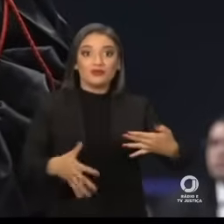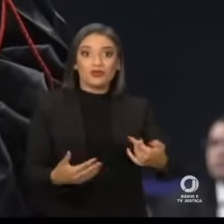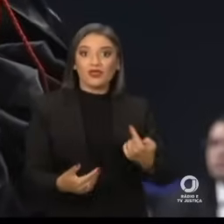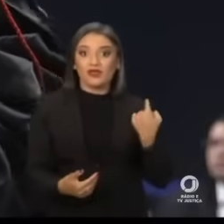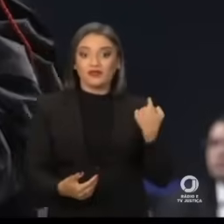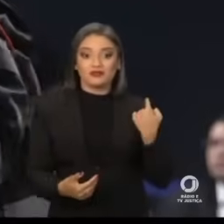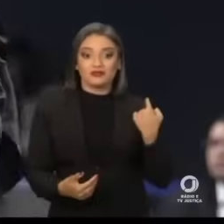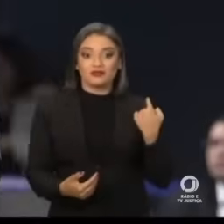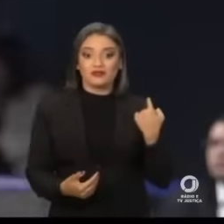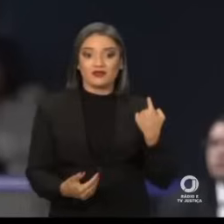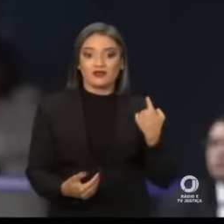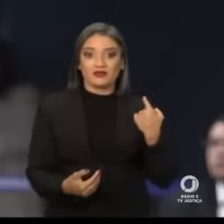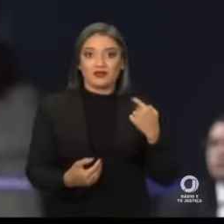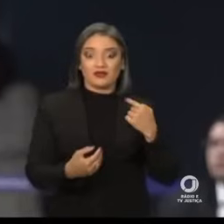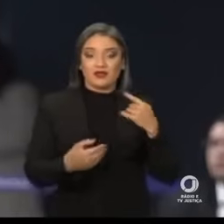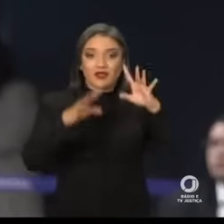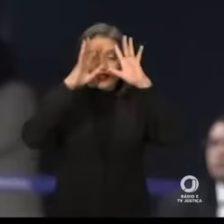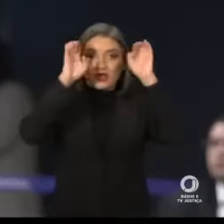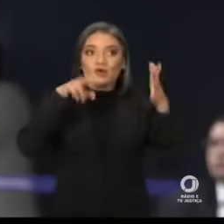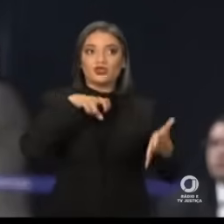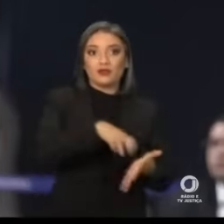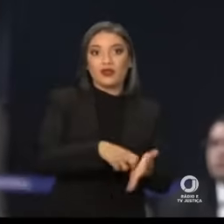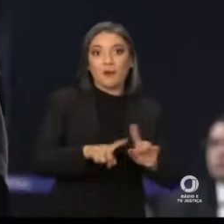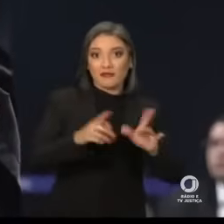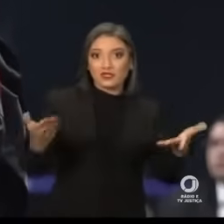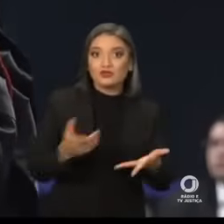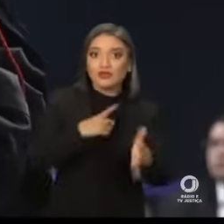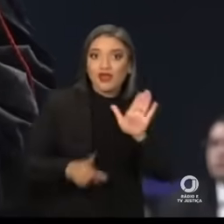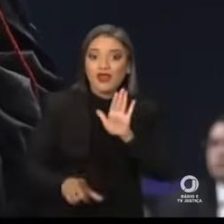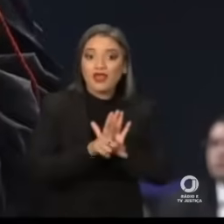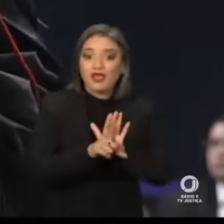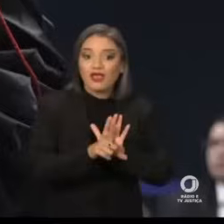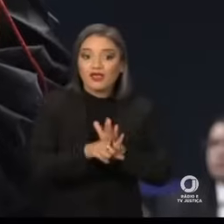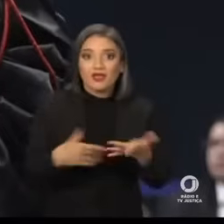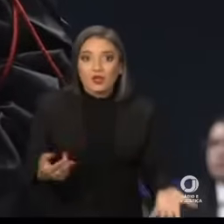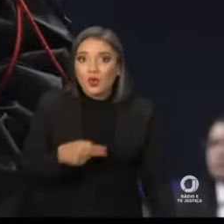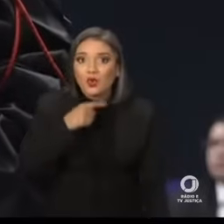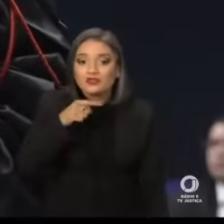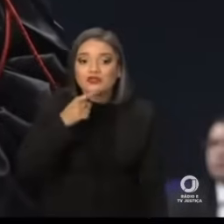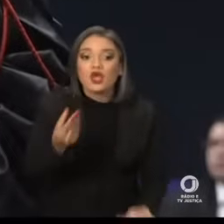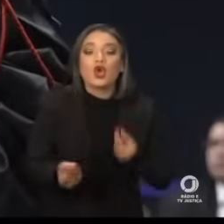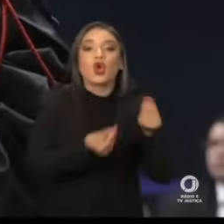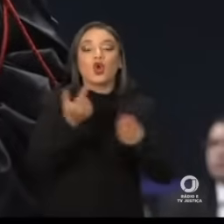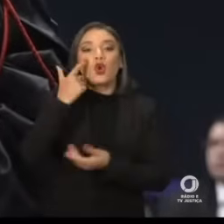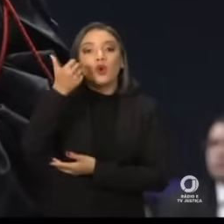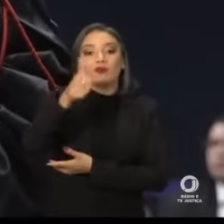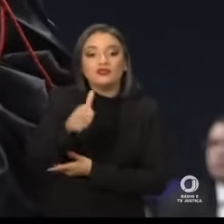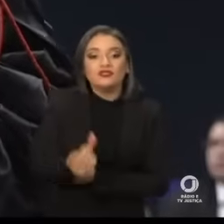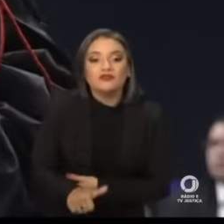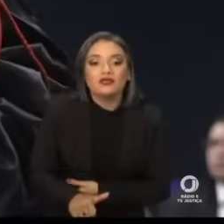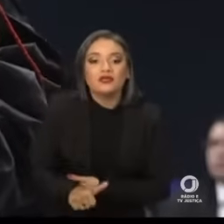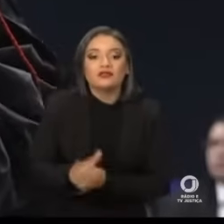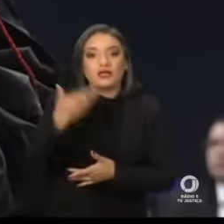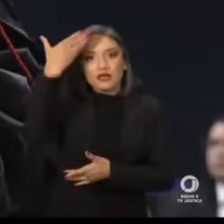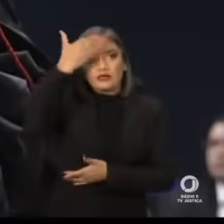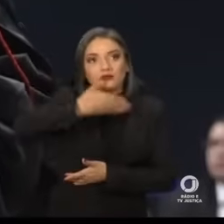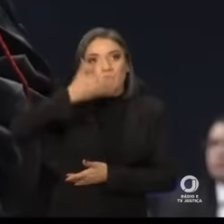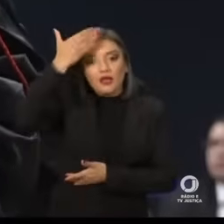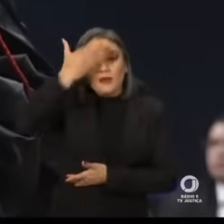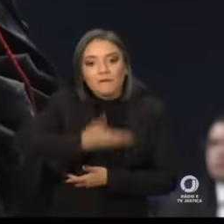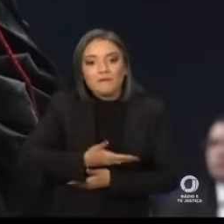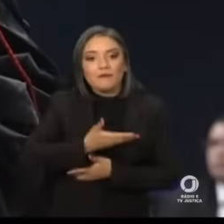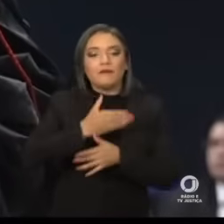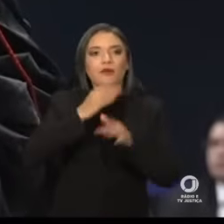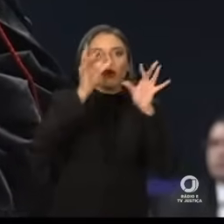das Cortes Penais, mas hoje está na lei. Não houve possibilidade. Como se analisar uma cadeia de custódia se nós não conseguimos baixar